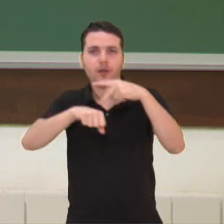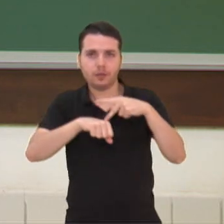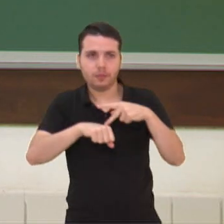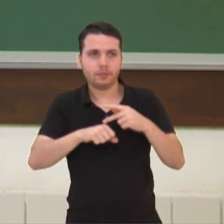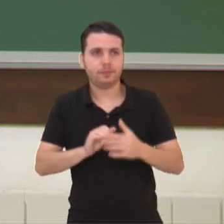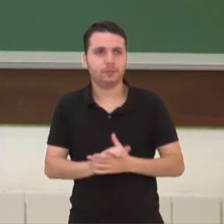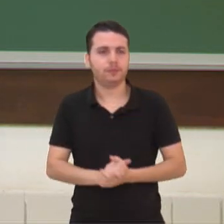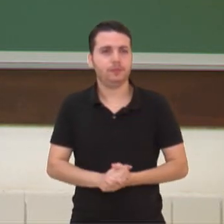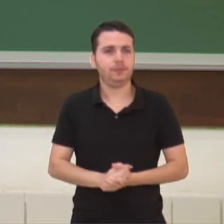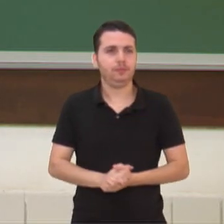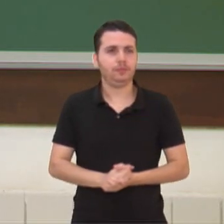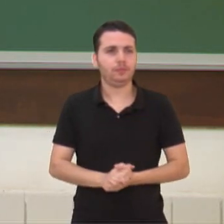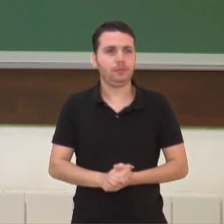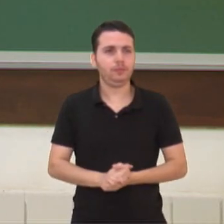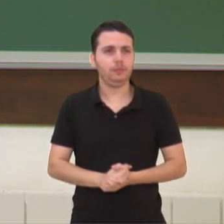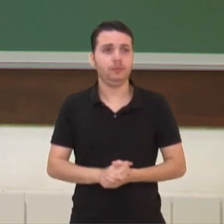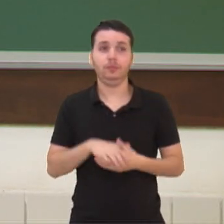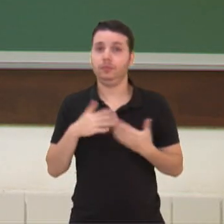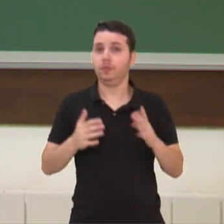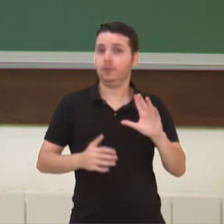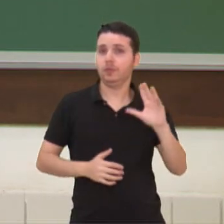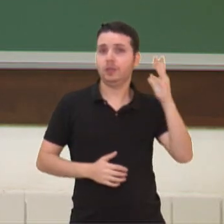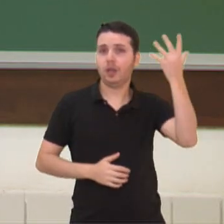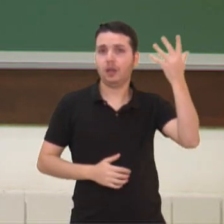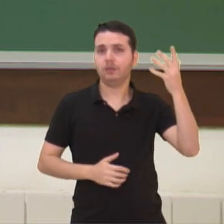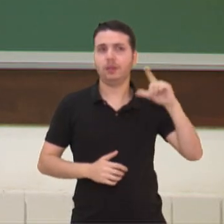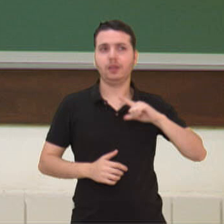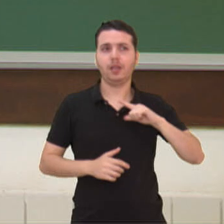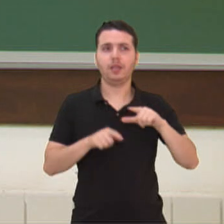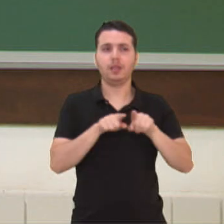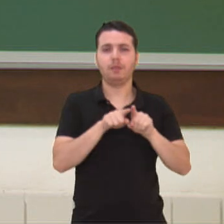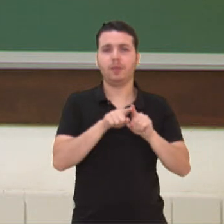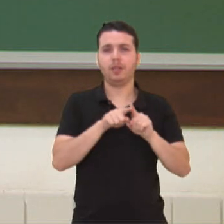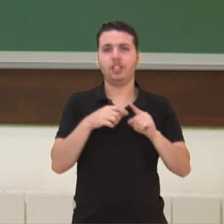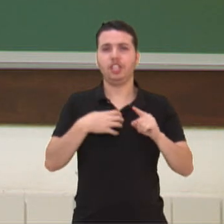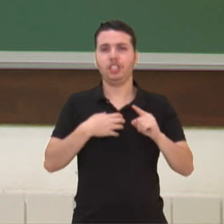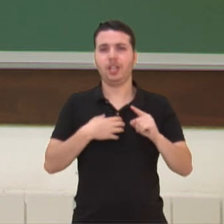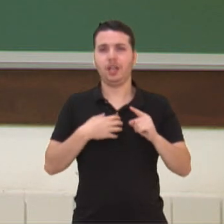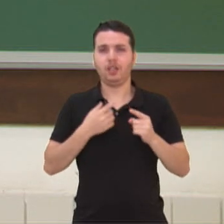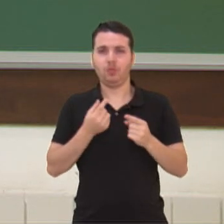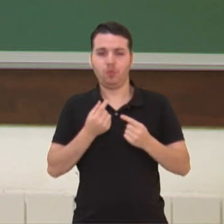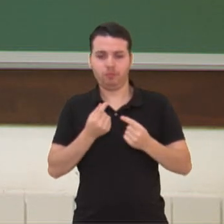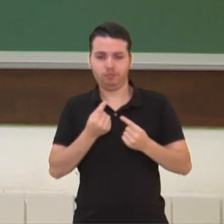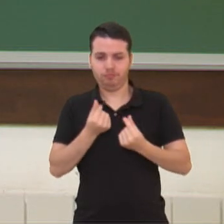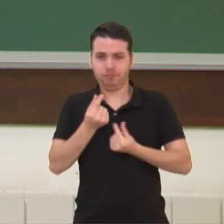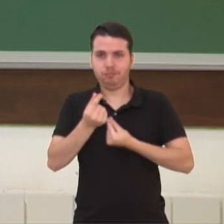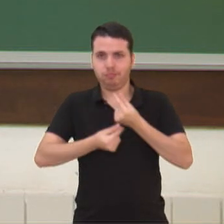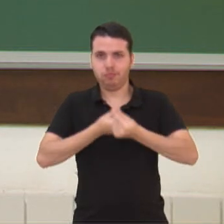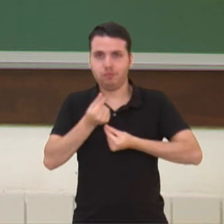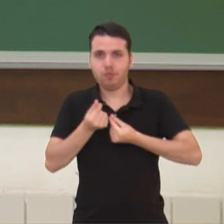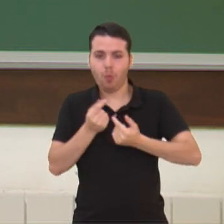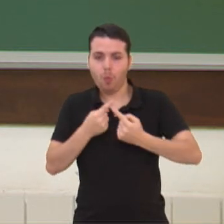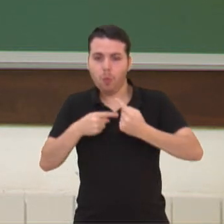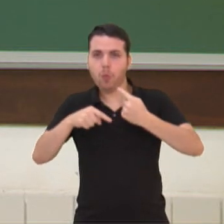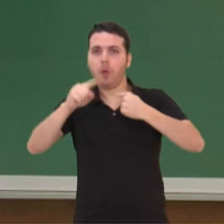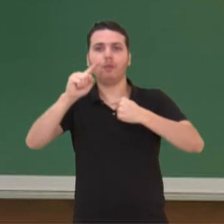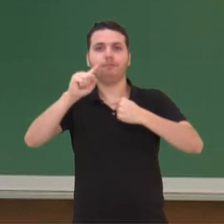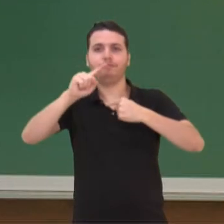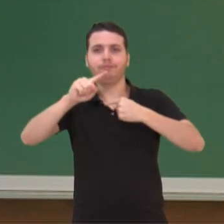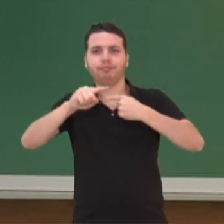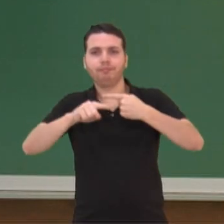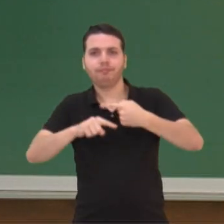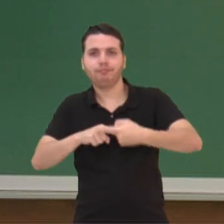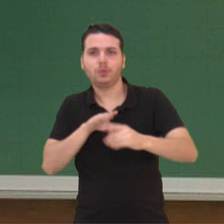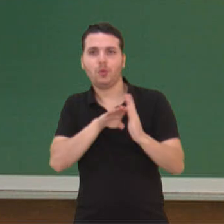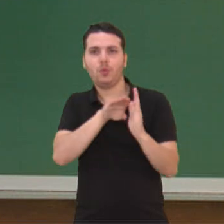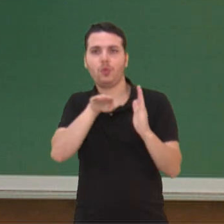até outros países, e aí gerou recessão e desemprego no mundo todo. E aqui nós